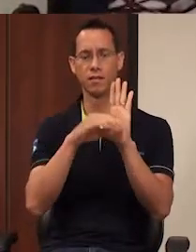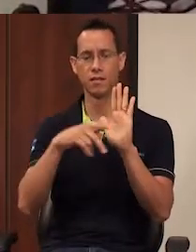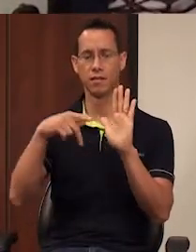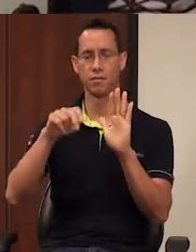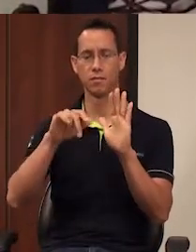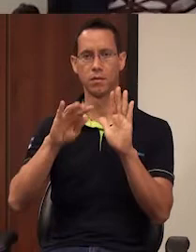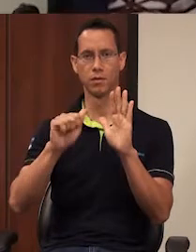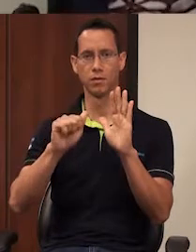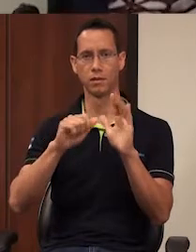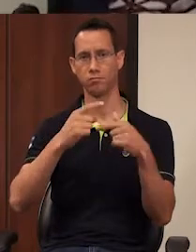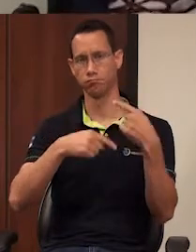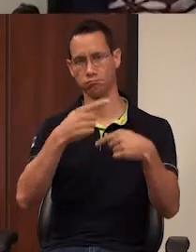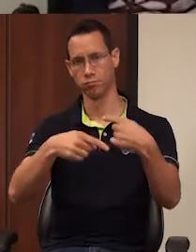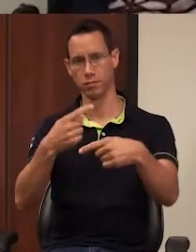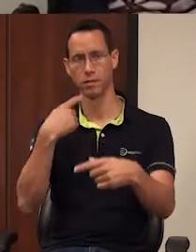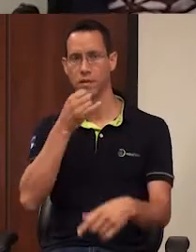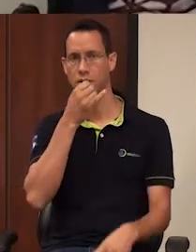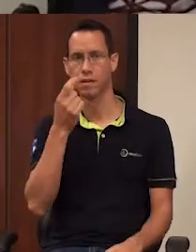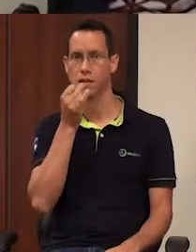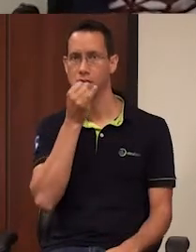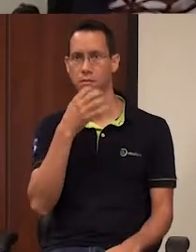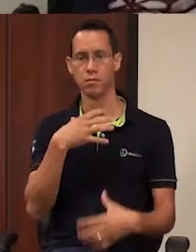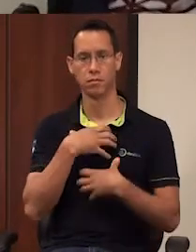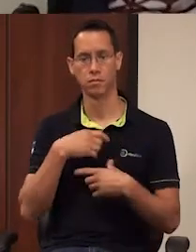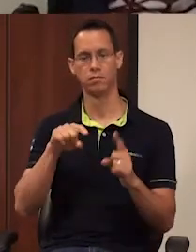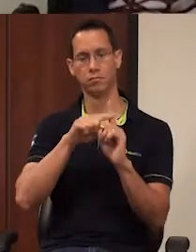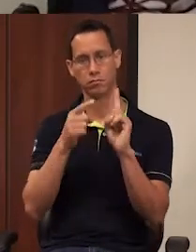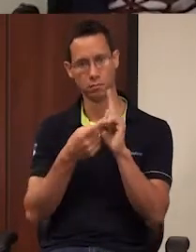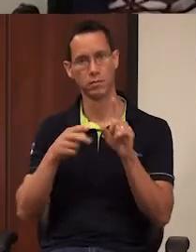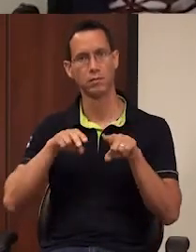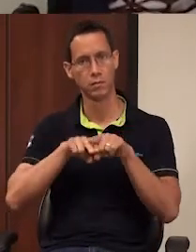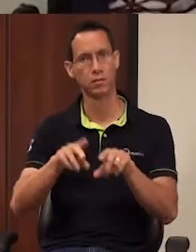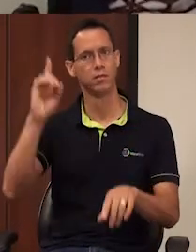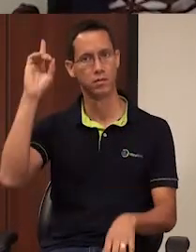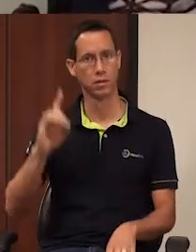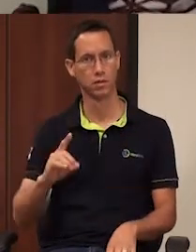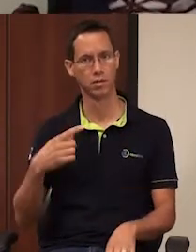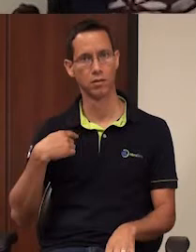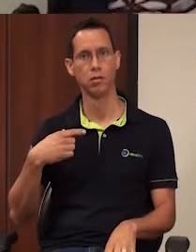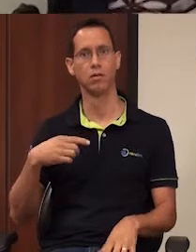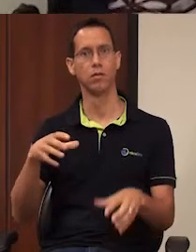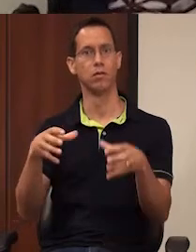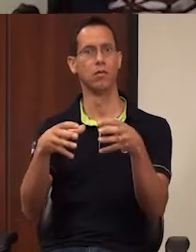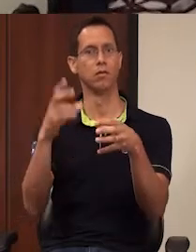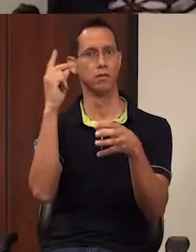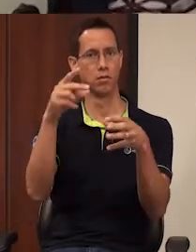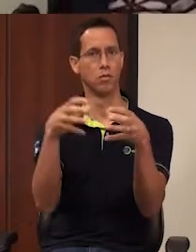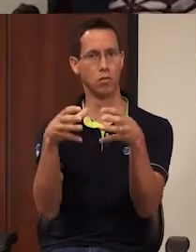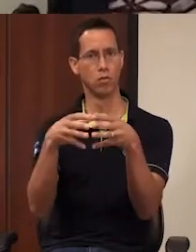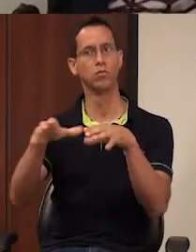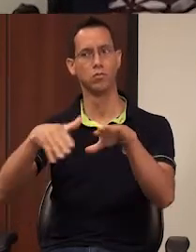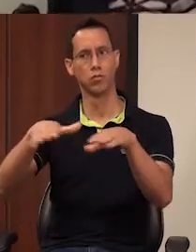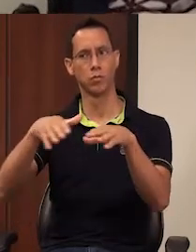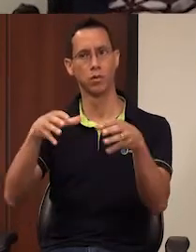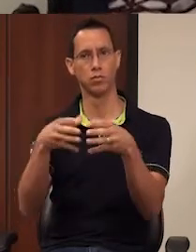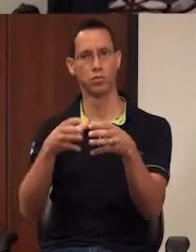a questão do direito à afetividade e à sexualidade. Eu faço parte de movimento, eu milito e eu já participei